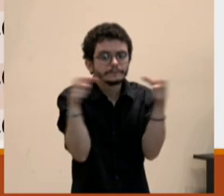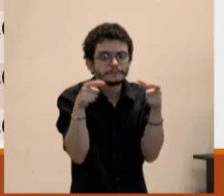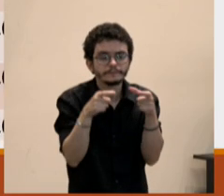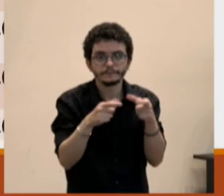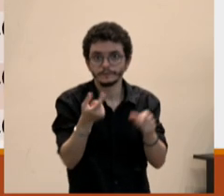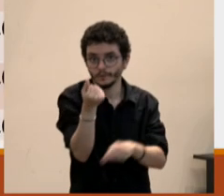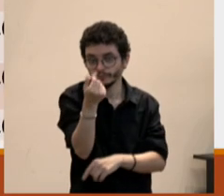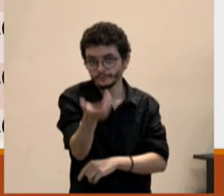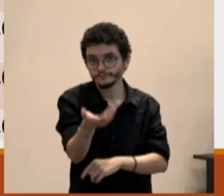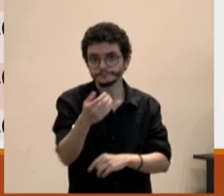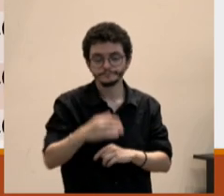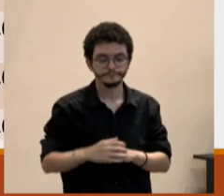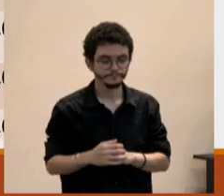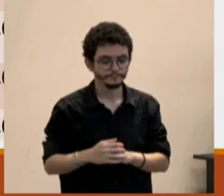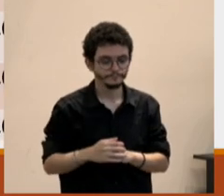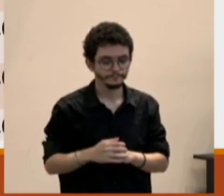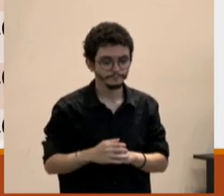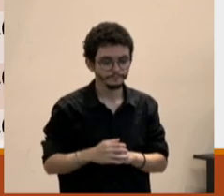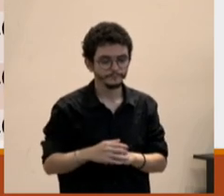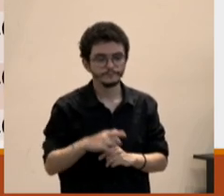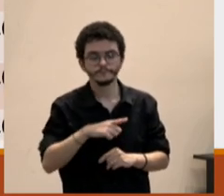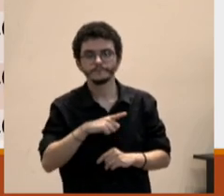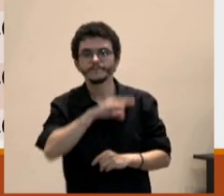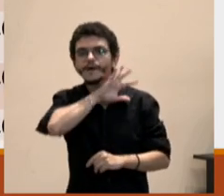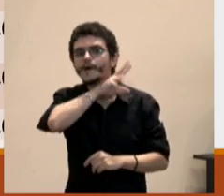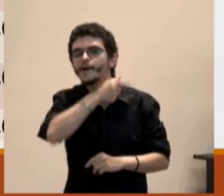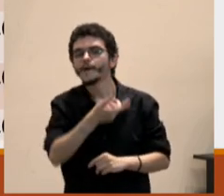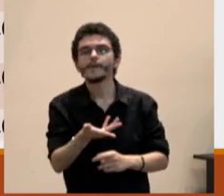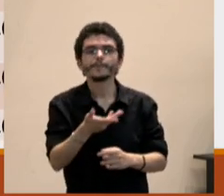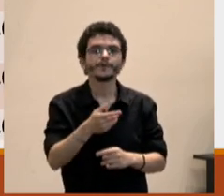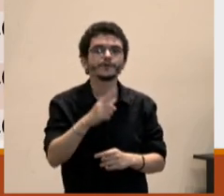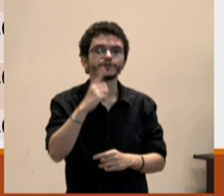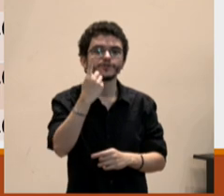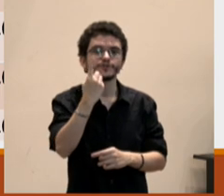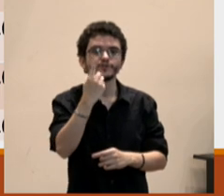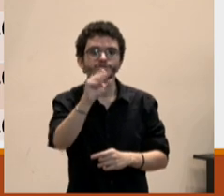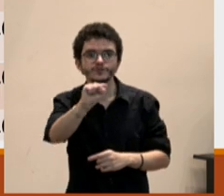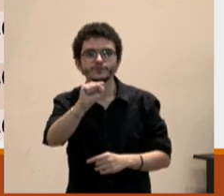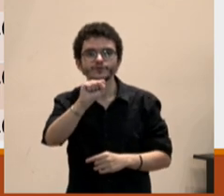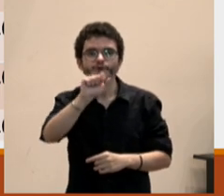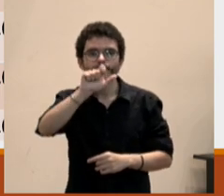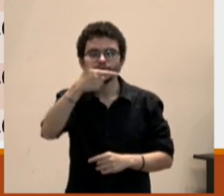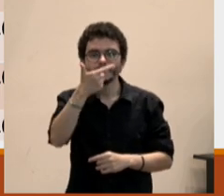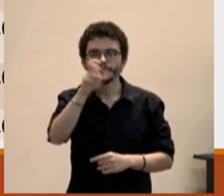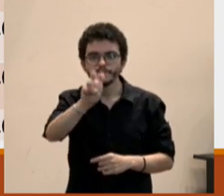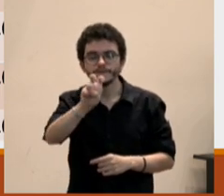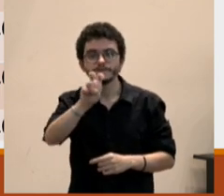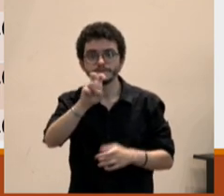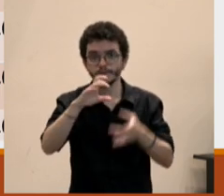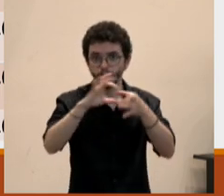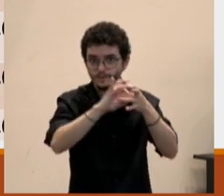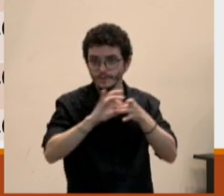arrecadação constitucional de impostos de 18 para 25 da União. Então, isso seriam